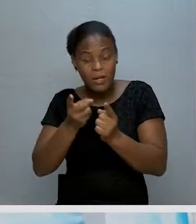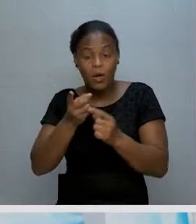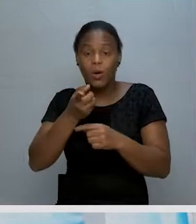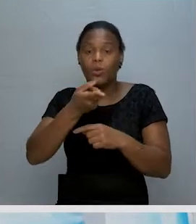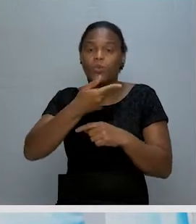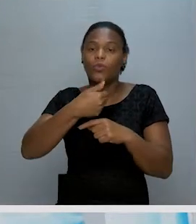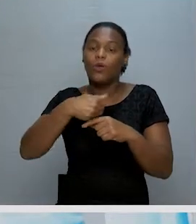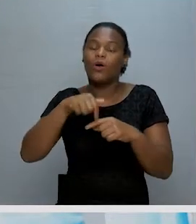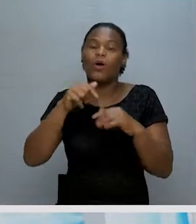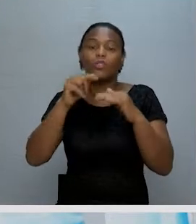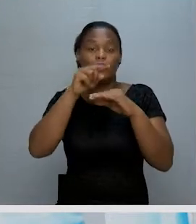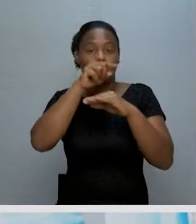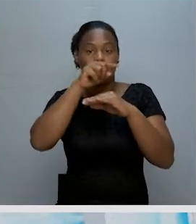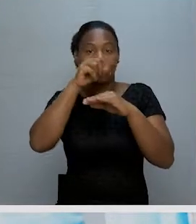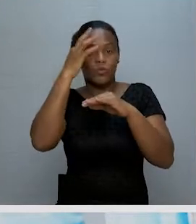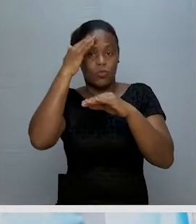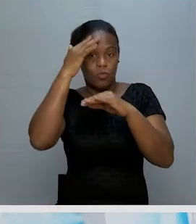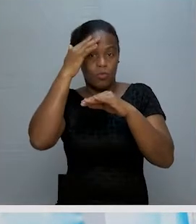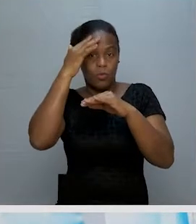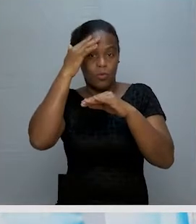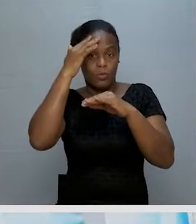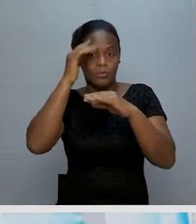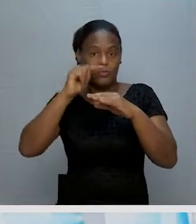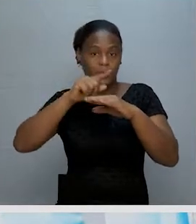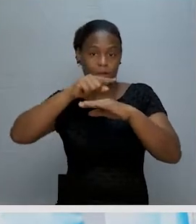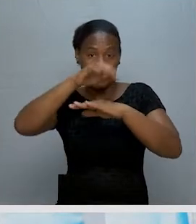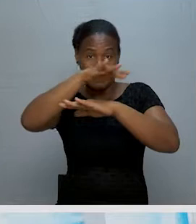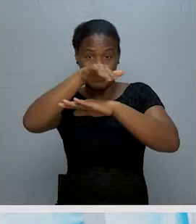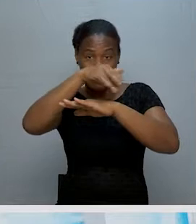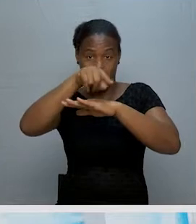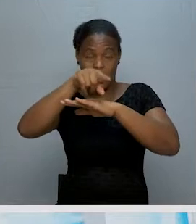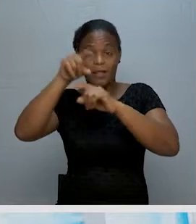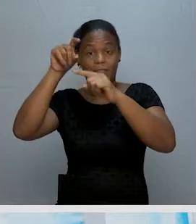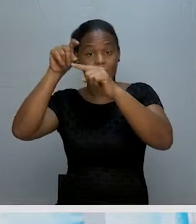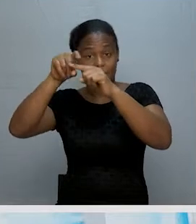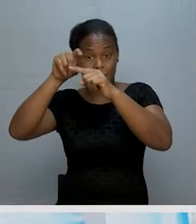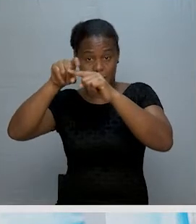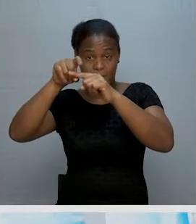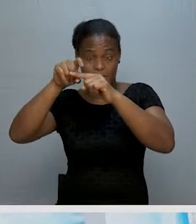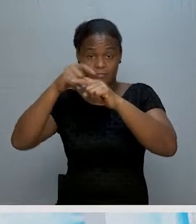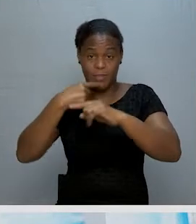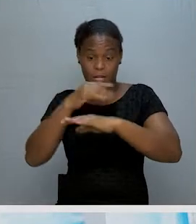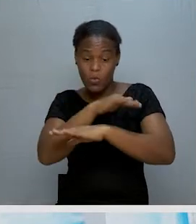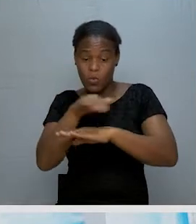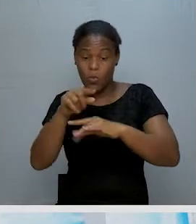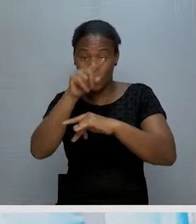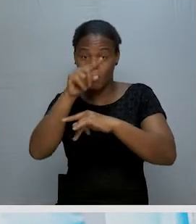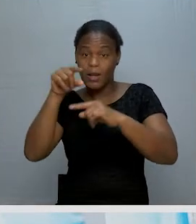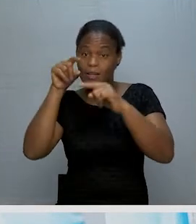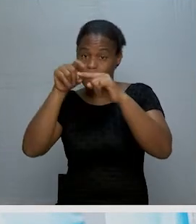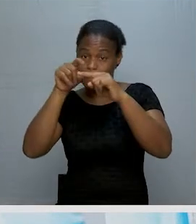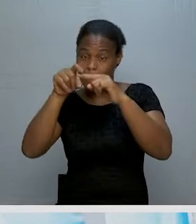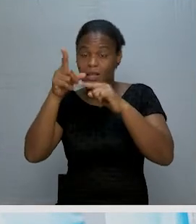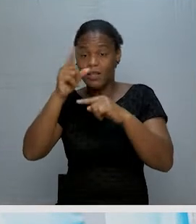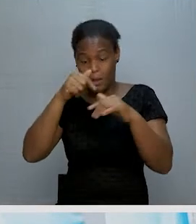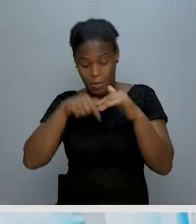menores? Dividindo o numerador, que é o número que está em cima do traço de fração, e dividir